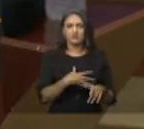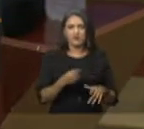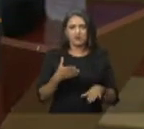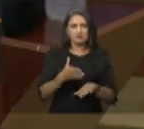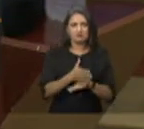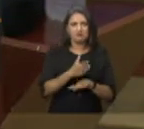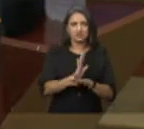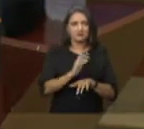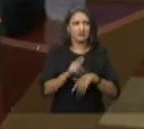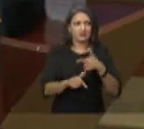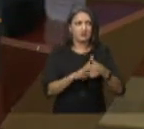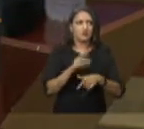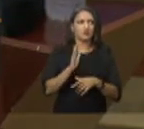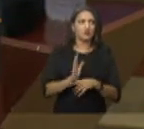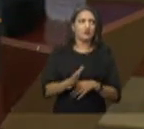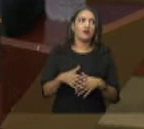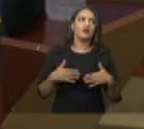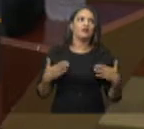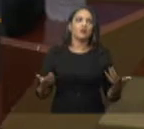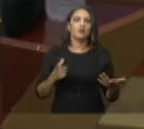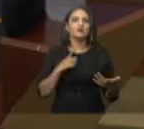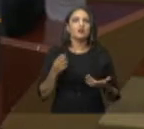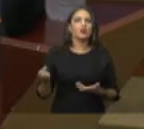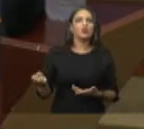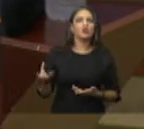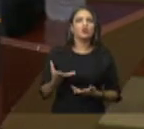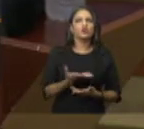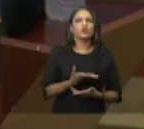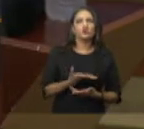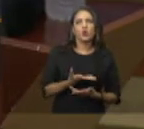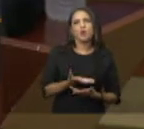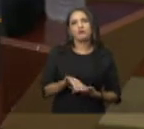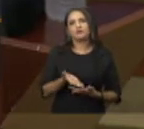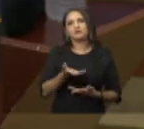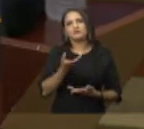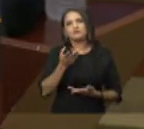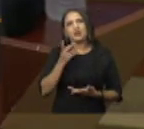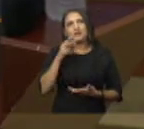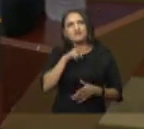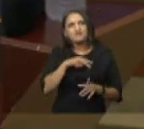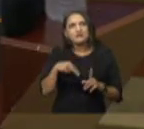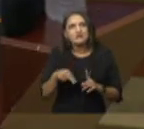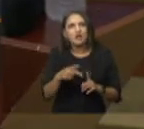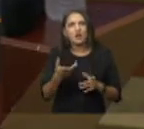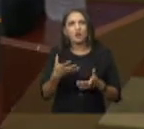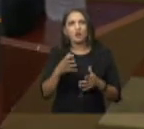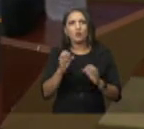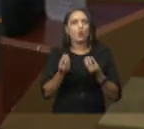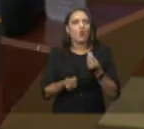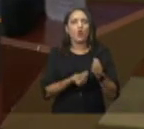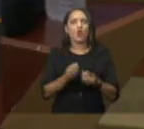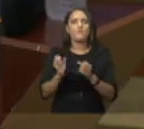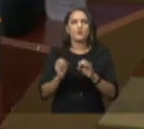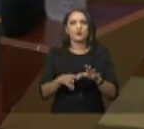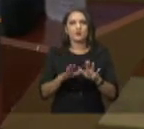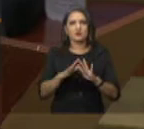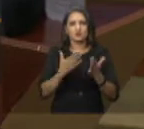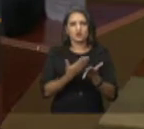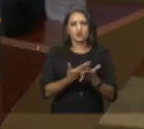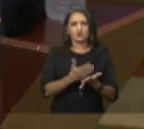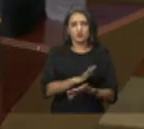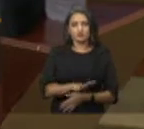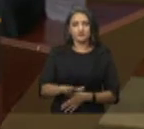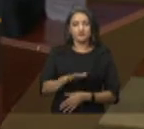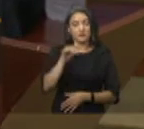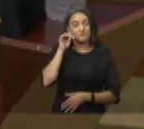trabalho impõe um novo olhar sobre a educação da primeira infância estou citando um trabalho de